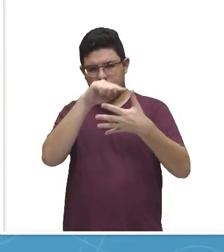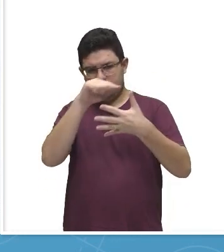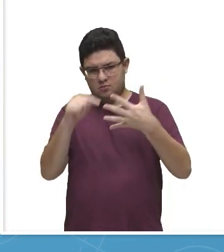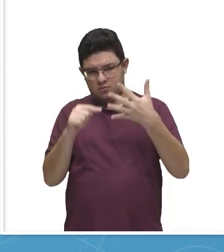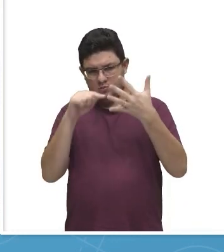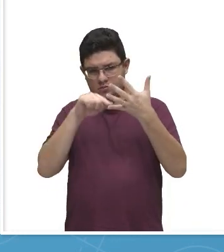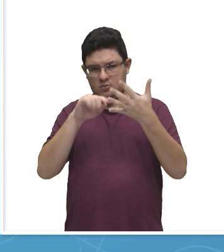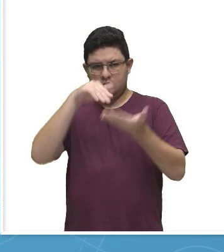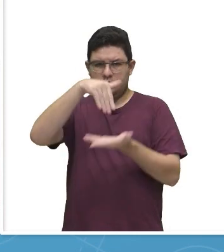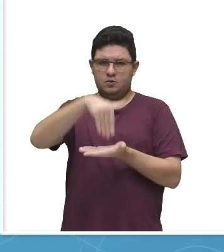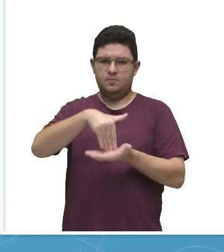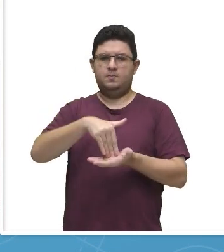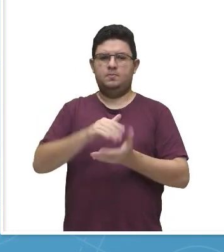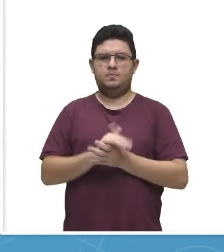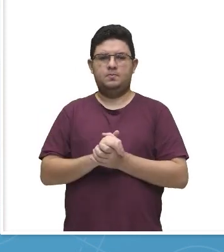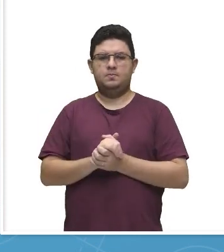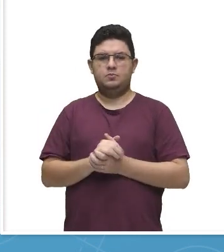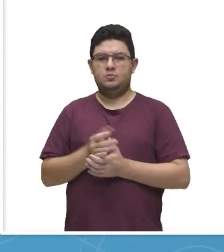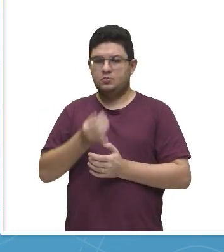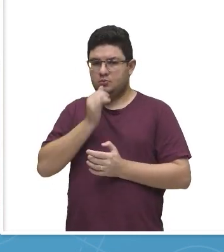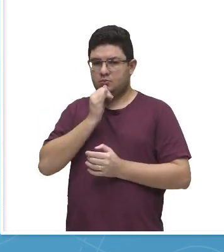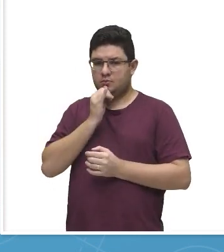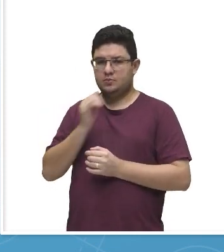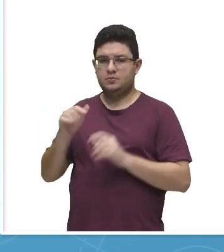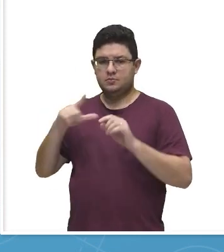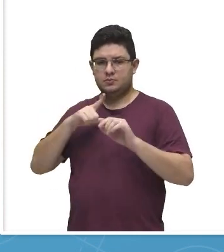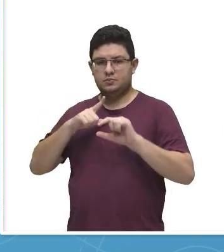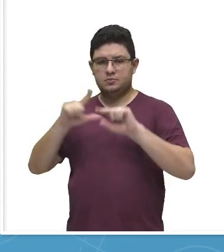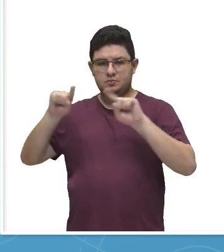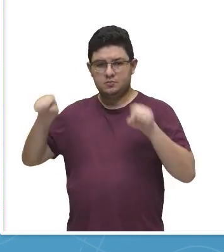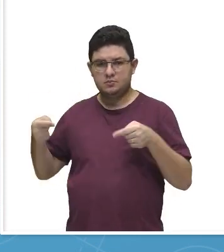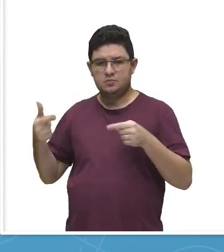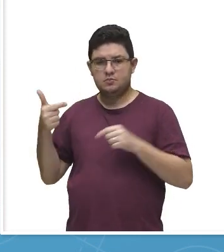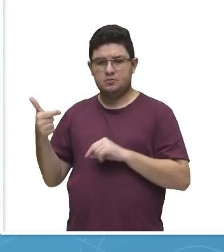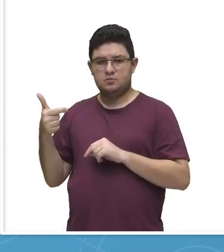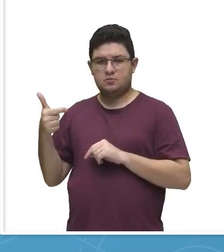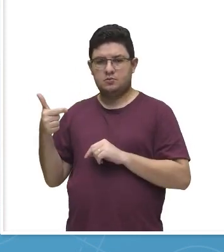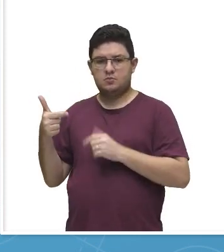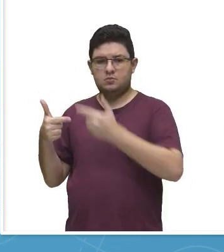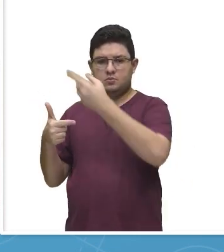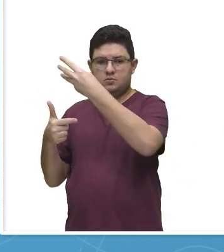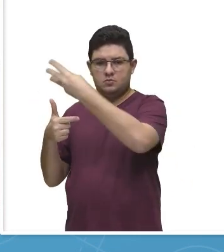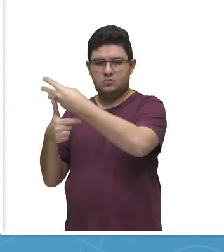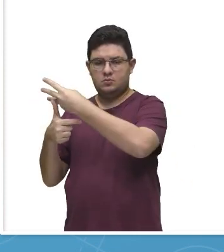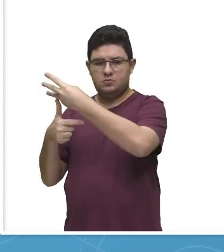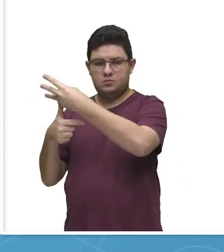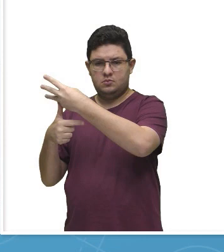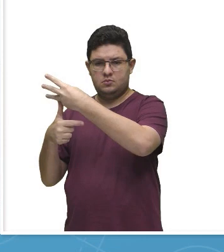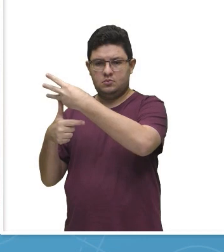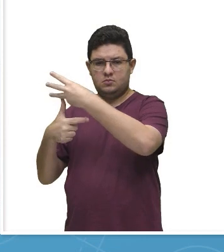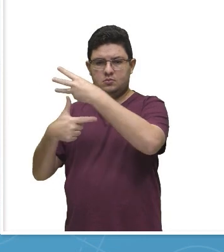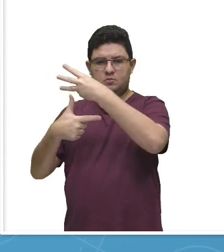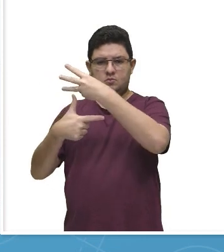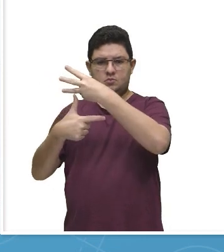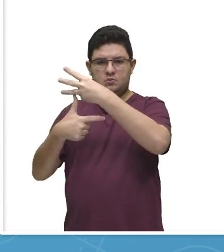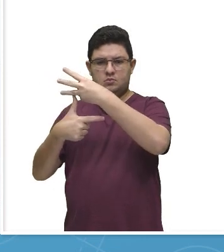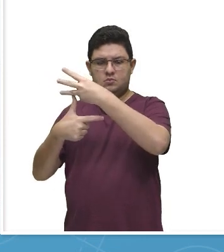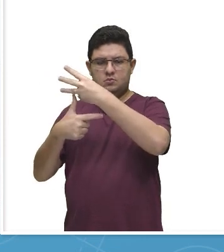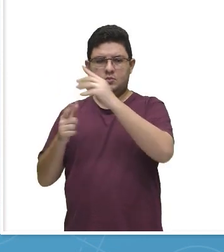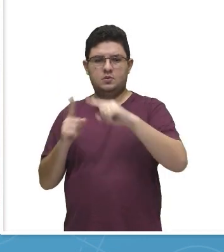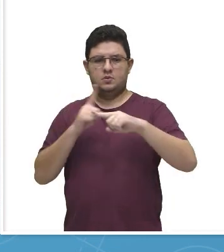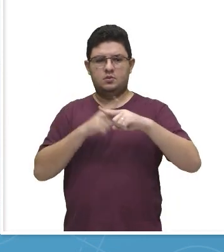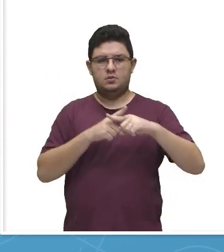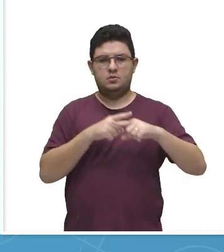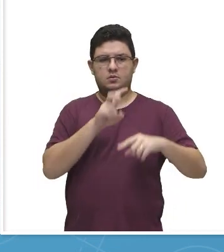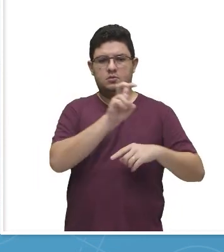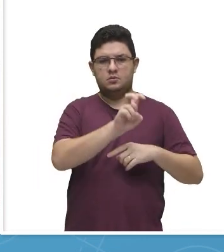tenho 2 à terceira, que multiplica 5 à terceira, né? Se eu sei ir, eu tenho que saber voltar. Então,